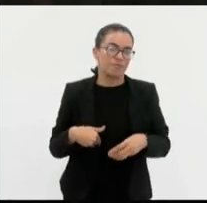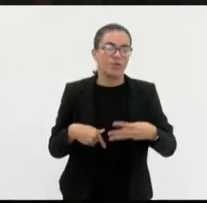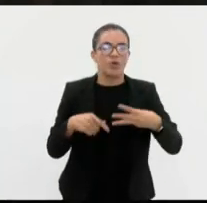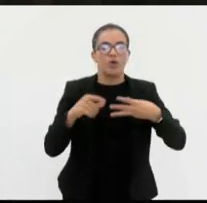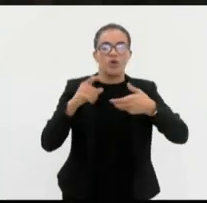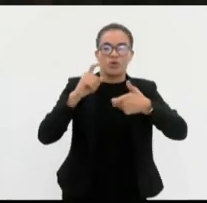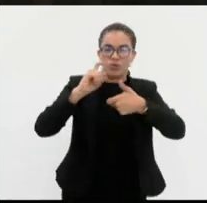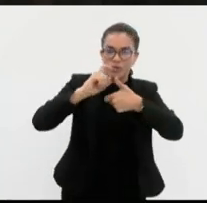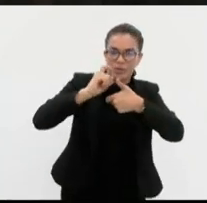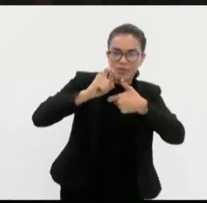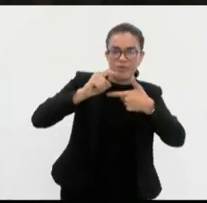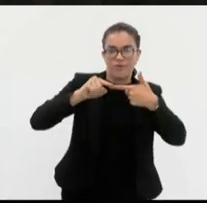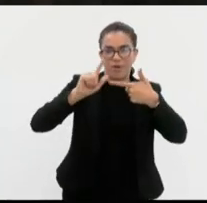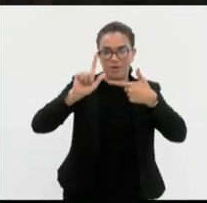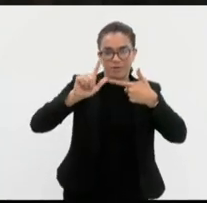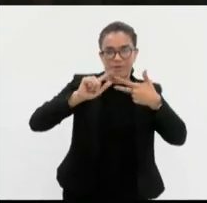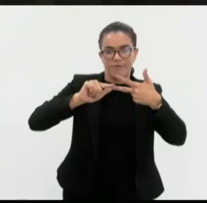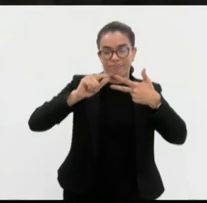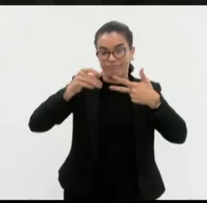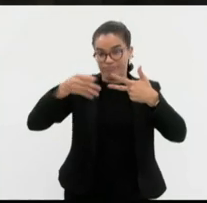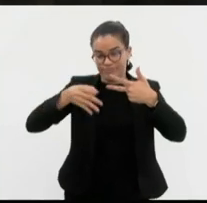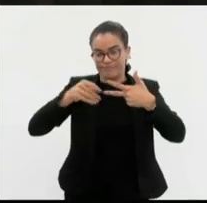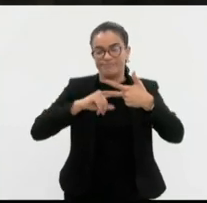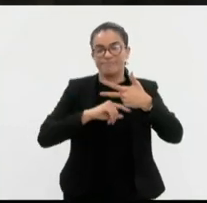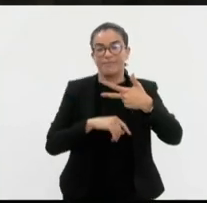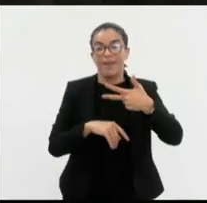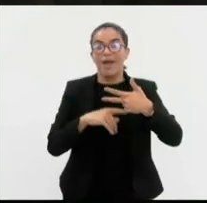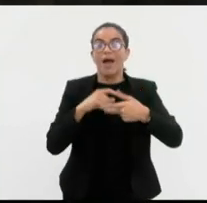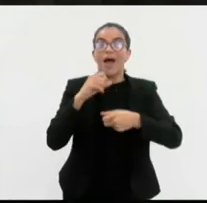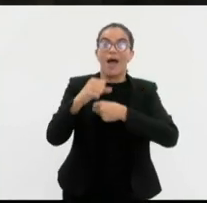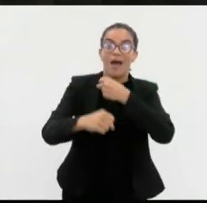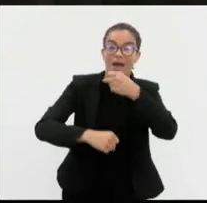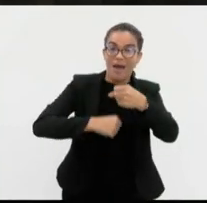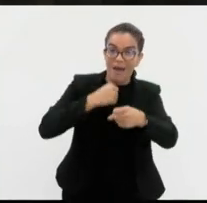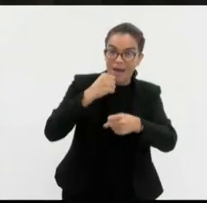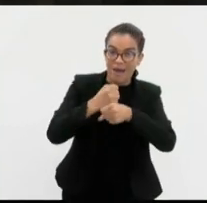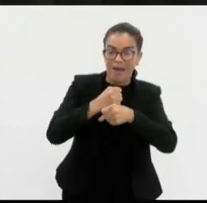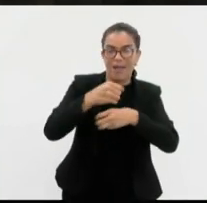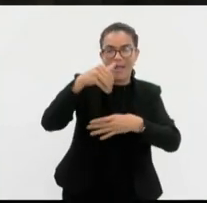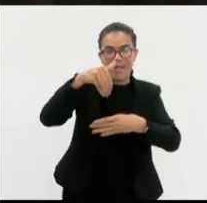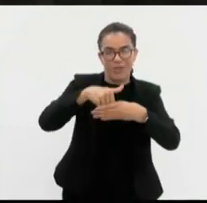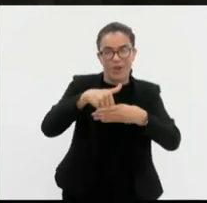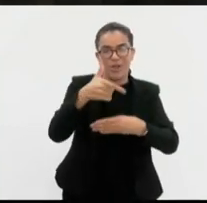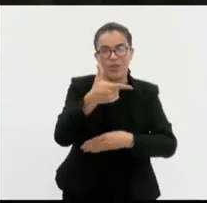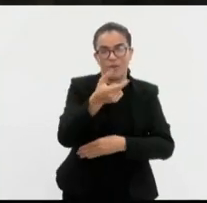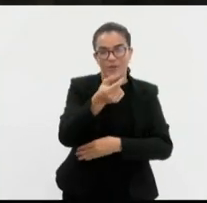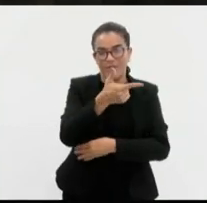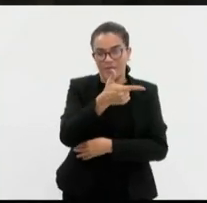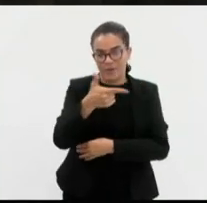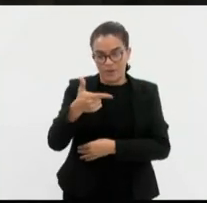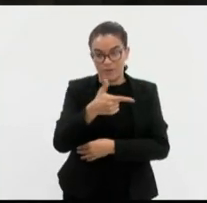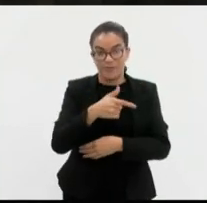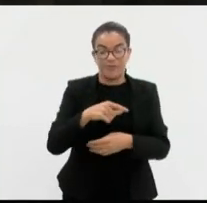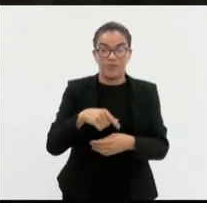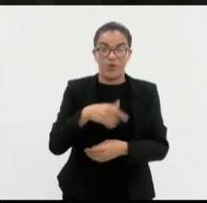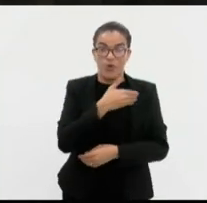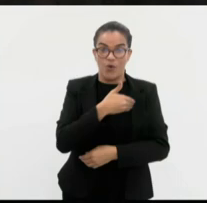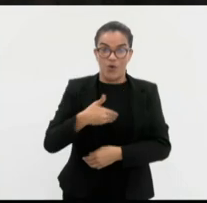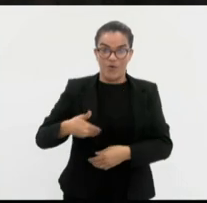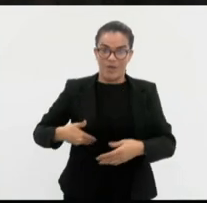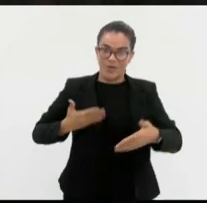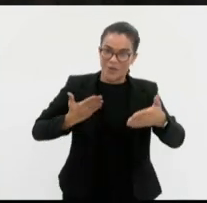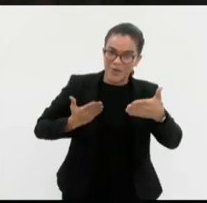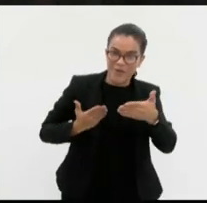poderes veio o ano Eleitoral de 22 Governador ganhou